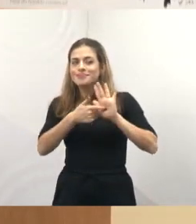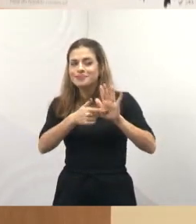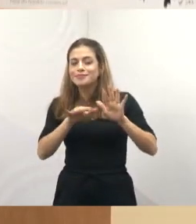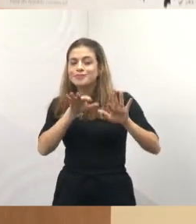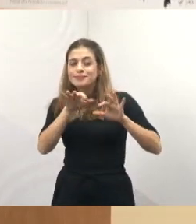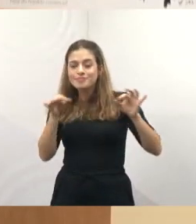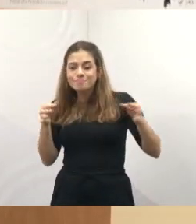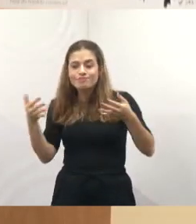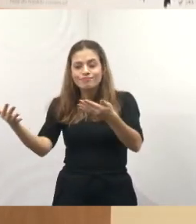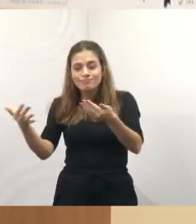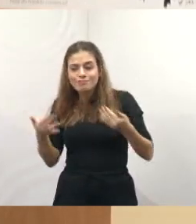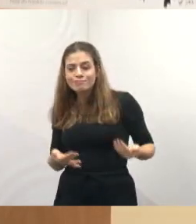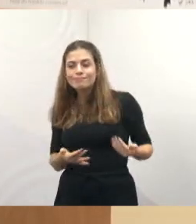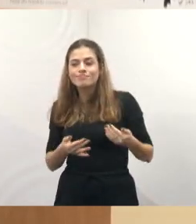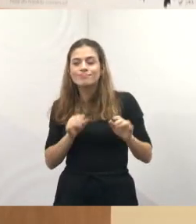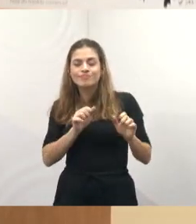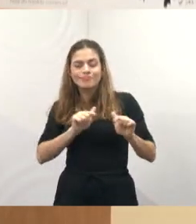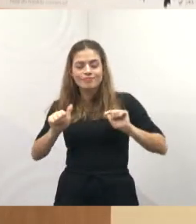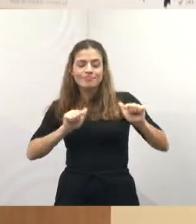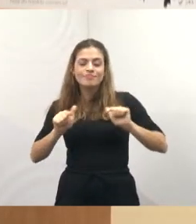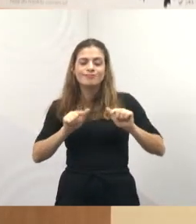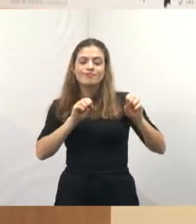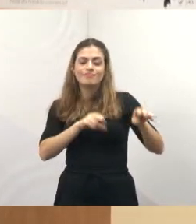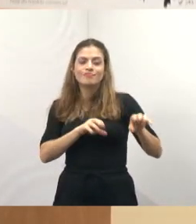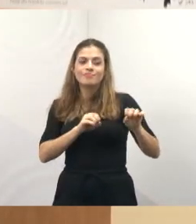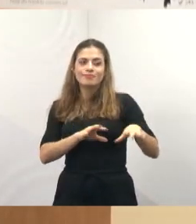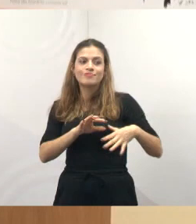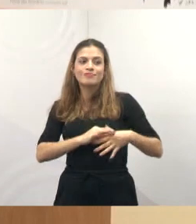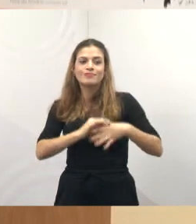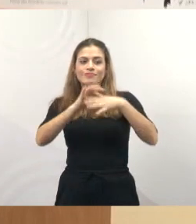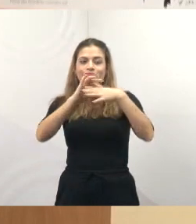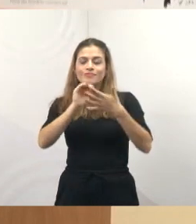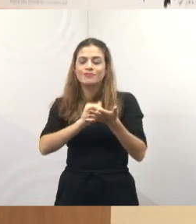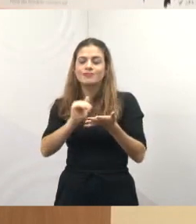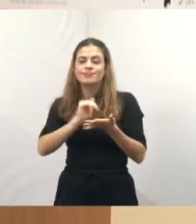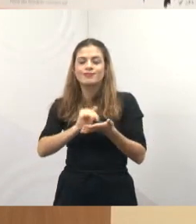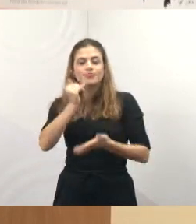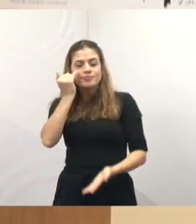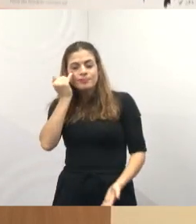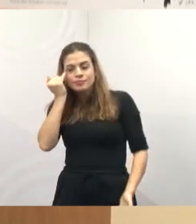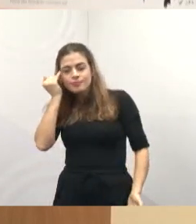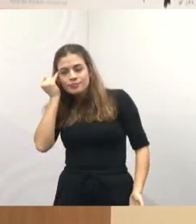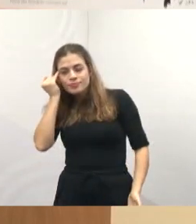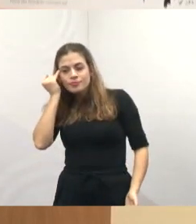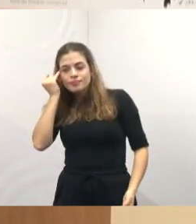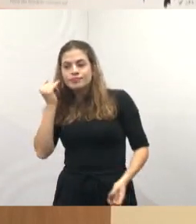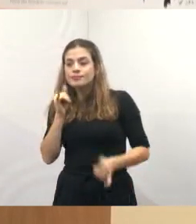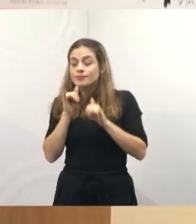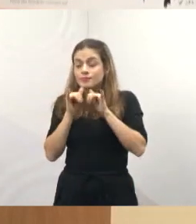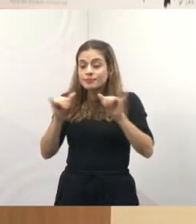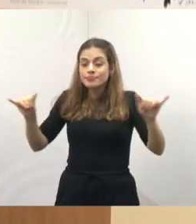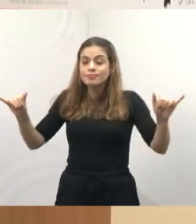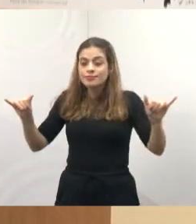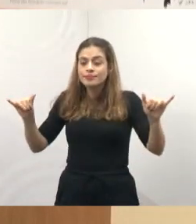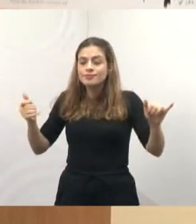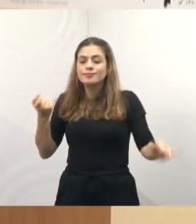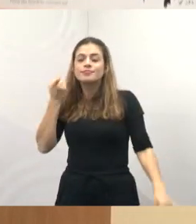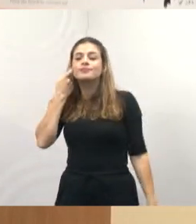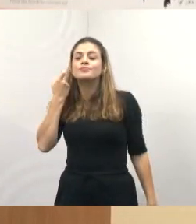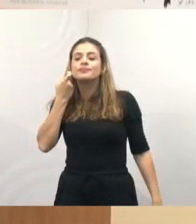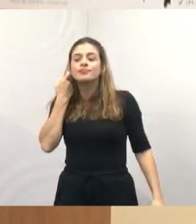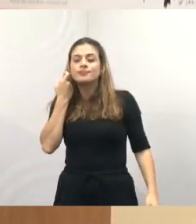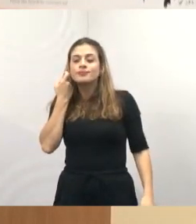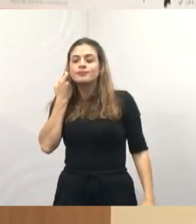em razão do trabalho feito na educação, liderada pela nossa secretária Maria Tereza. E, finalmente, anunciar para vocês que nesta